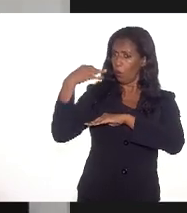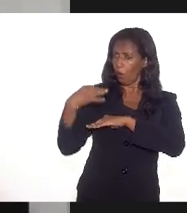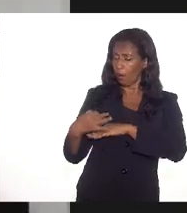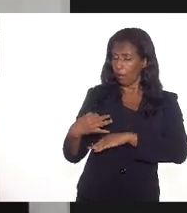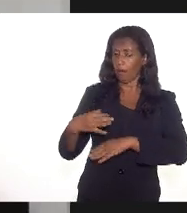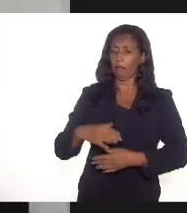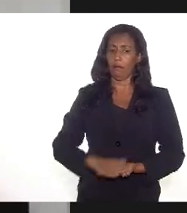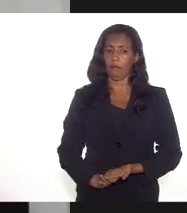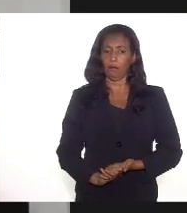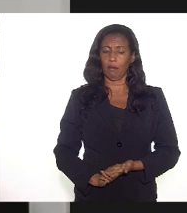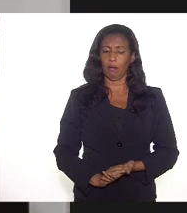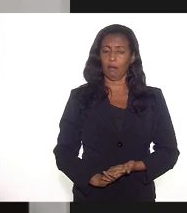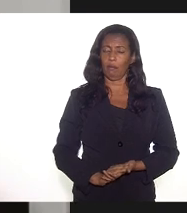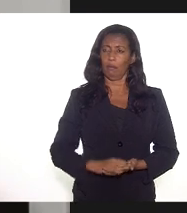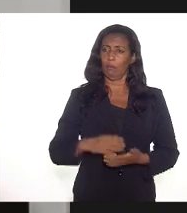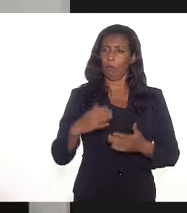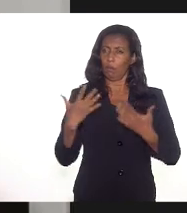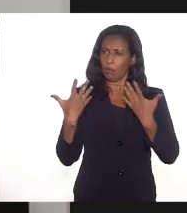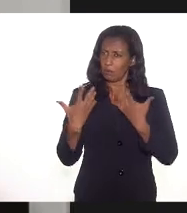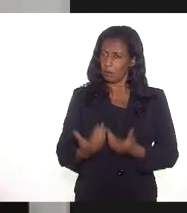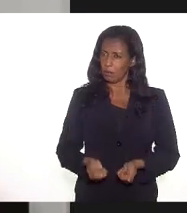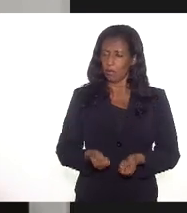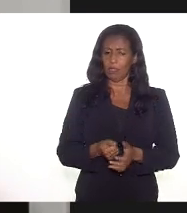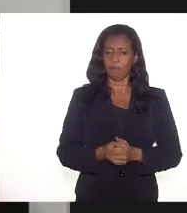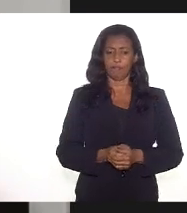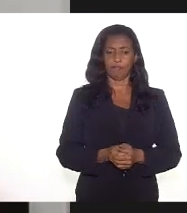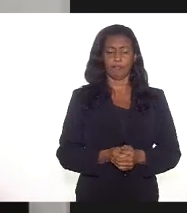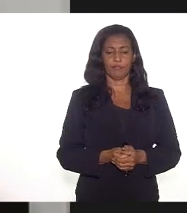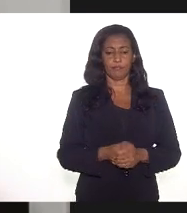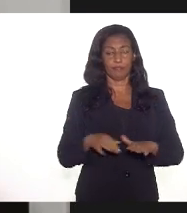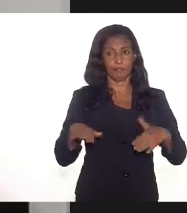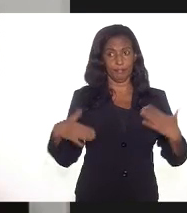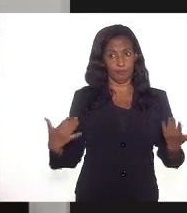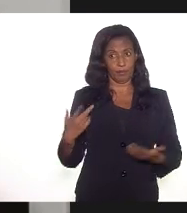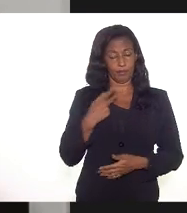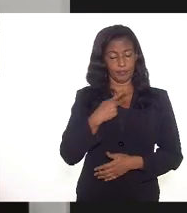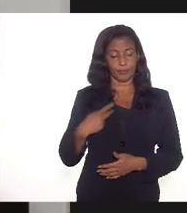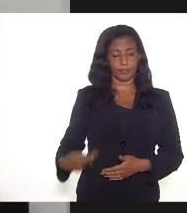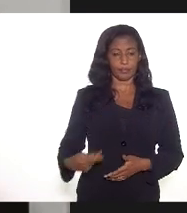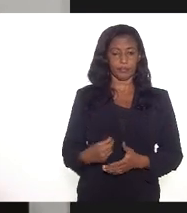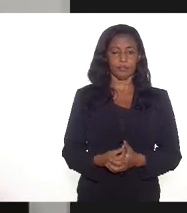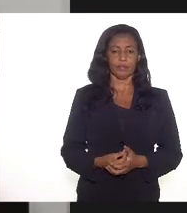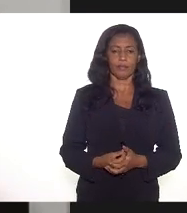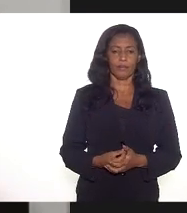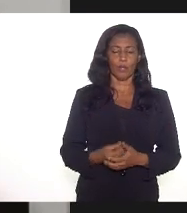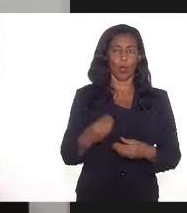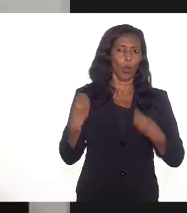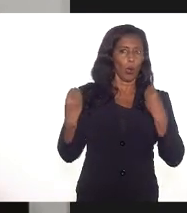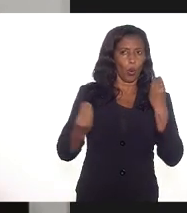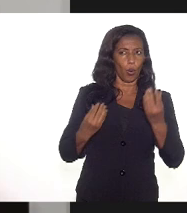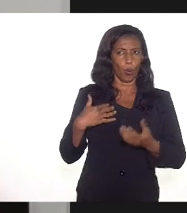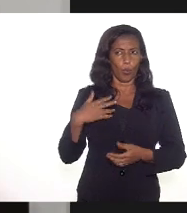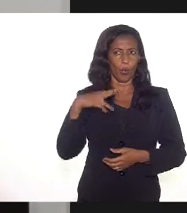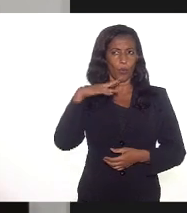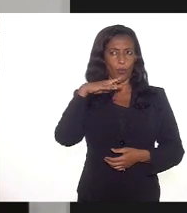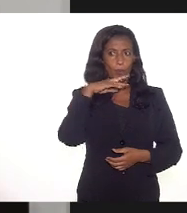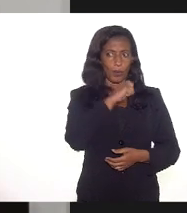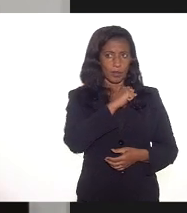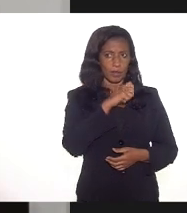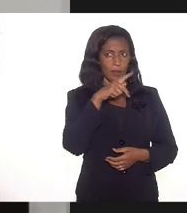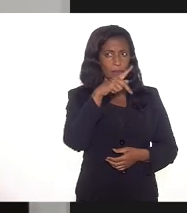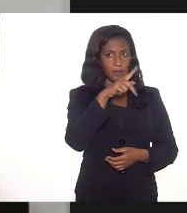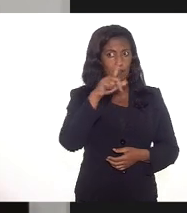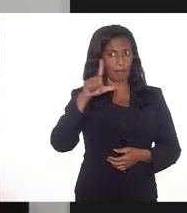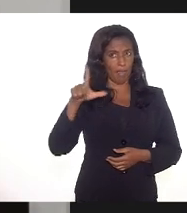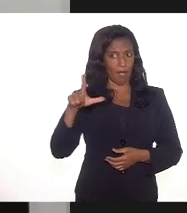de maneira lícita. Então, senhor presidente, como eu percebo que este PL, da forma